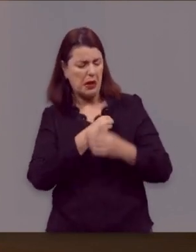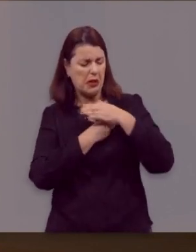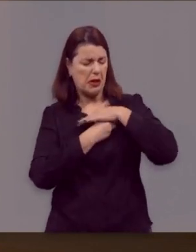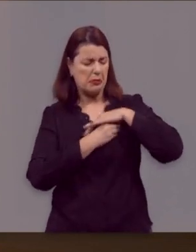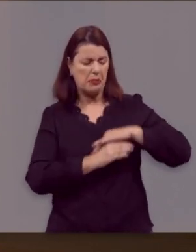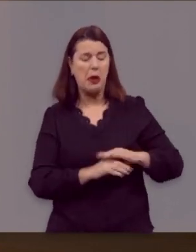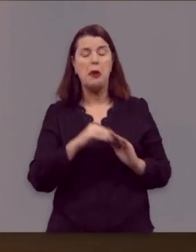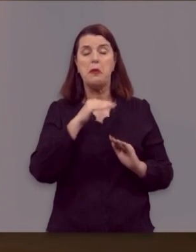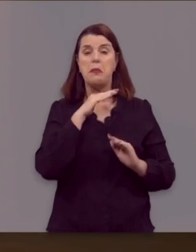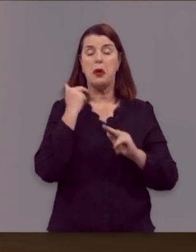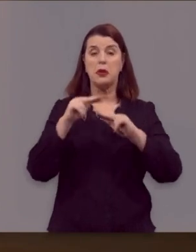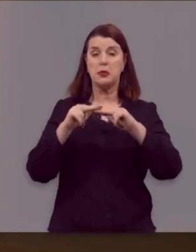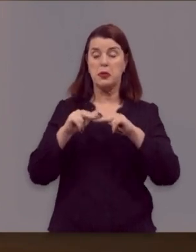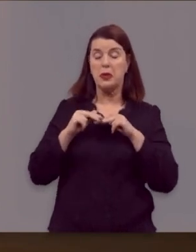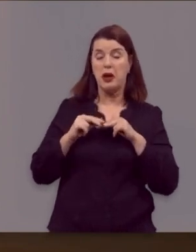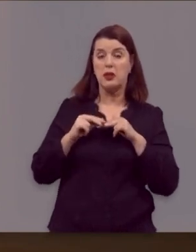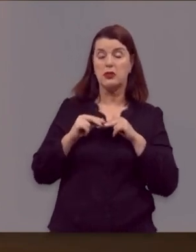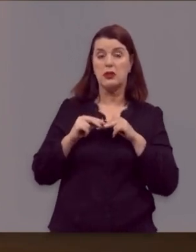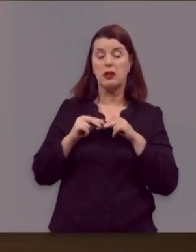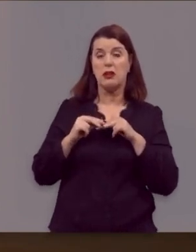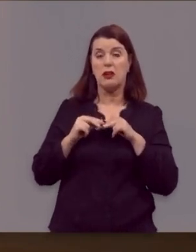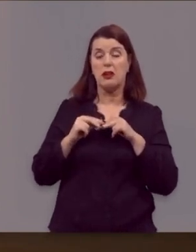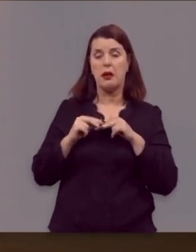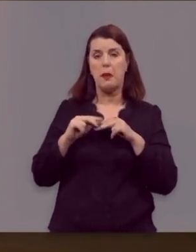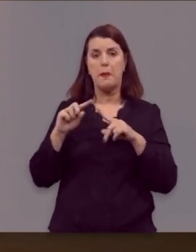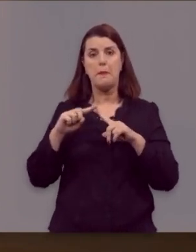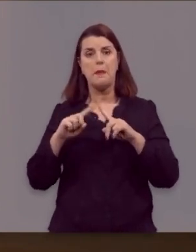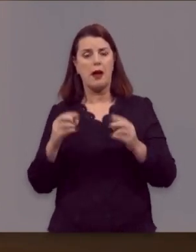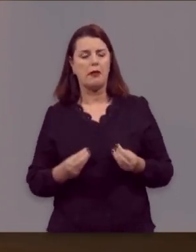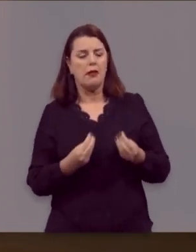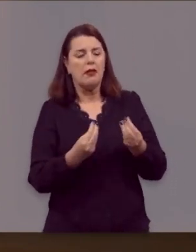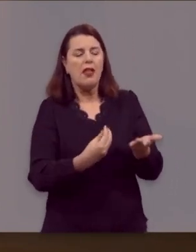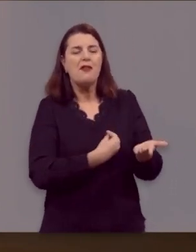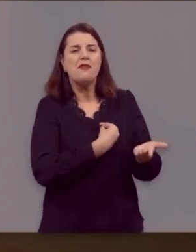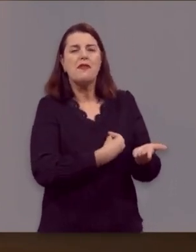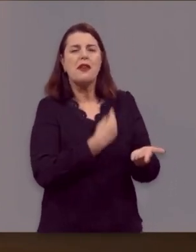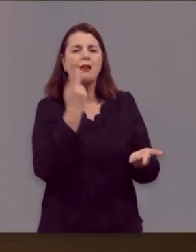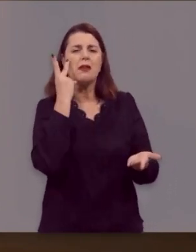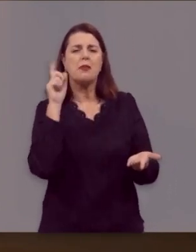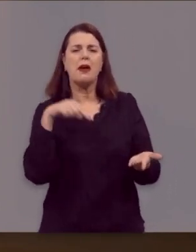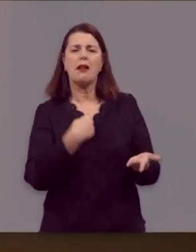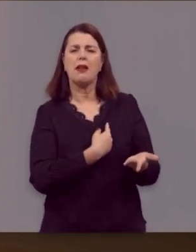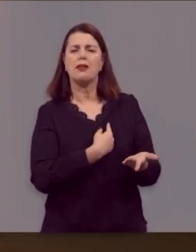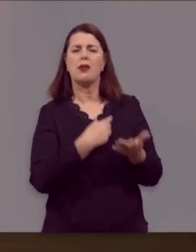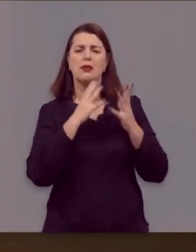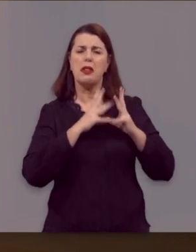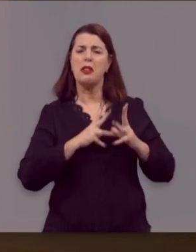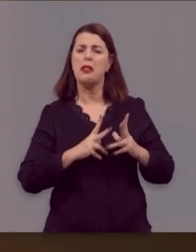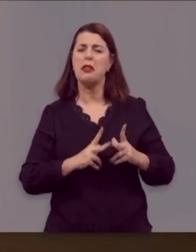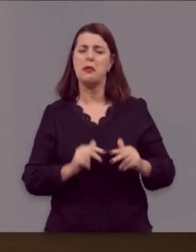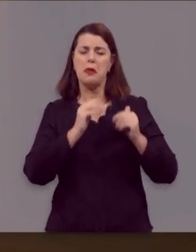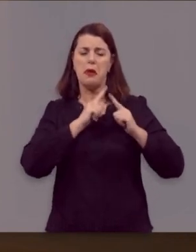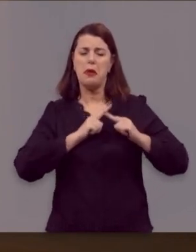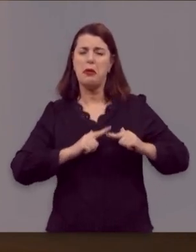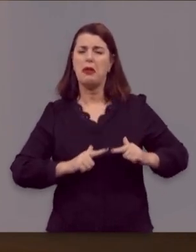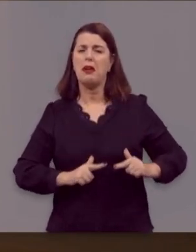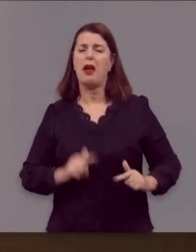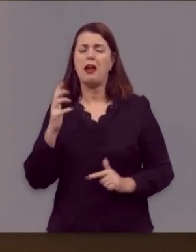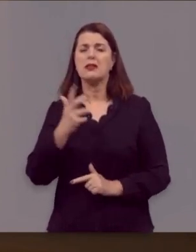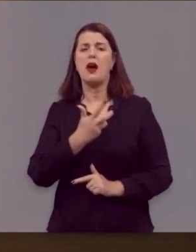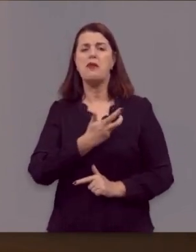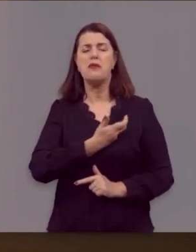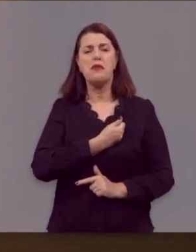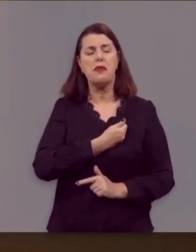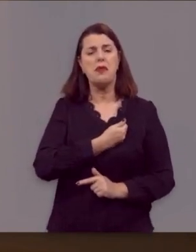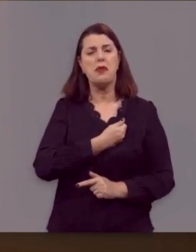condenados, mortos nos nossos delitos e pecados, mas Ele nos deu vida, Ele nos limpou, Ele nos lavou, Ele nos